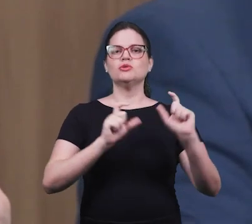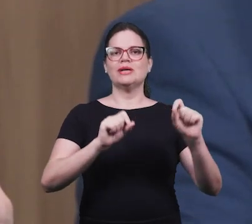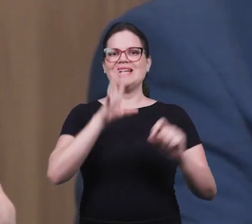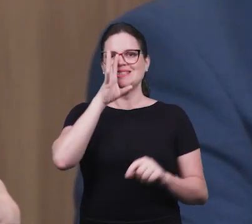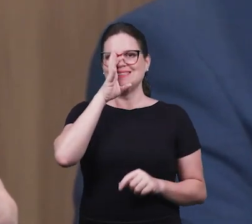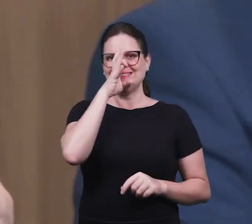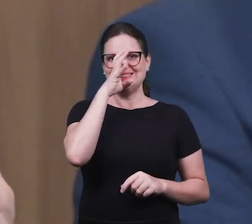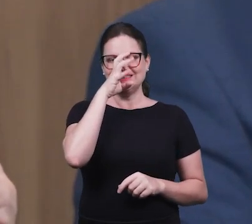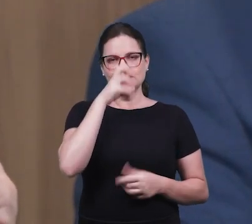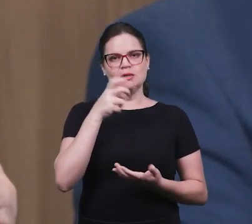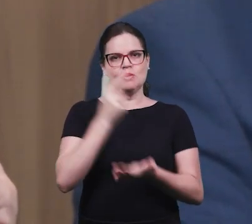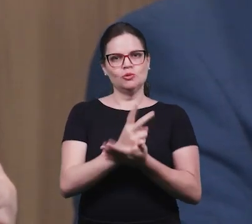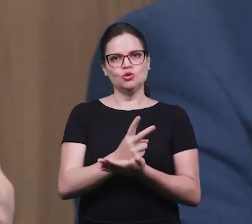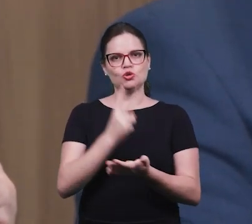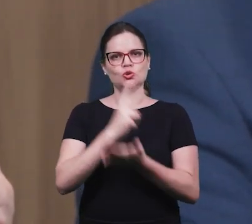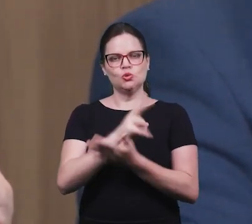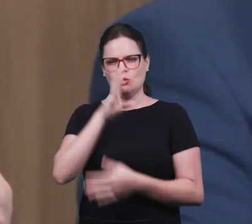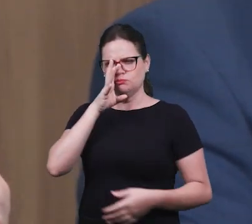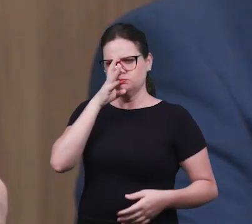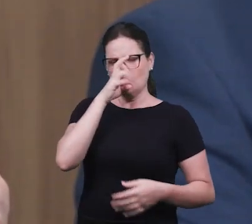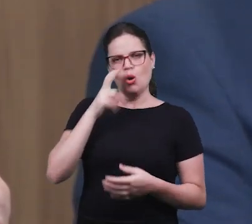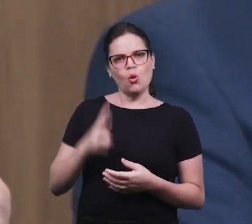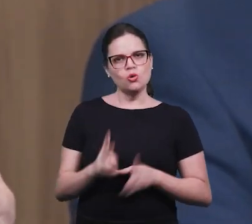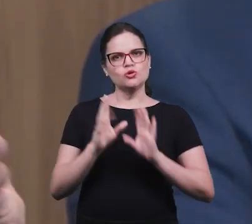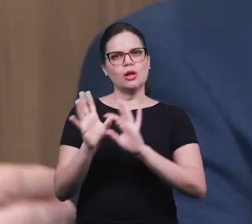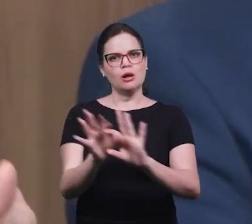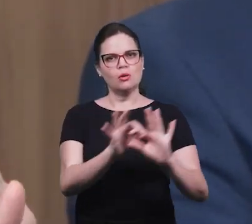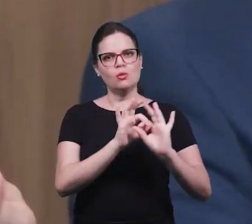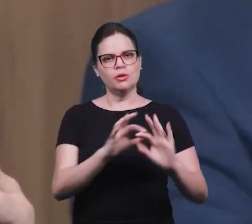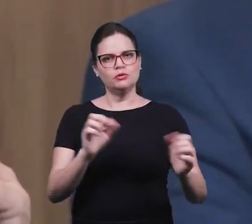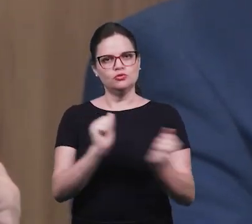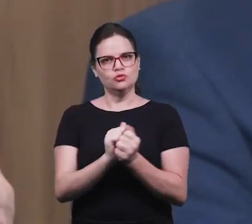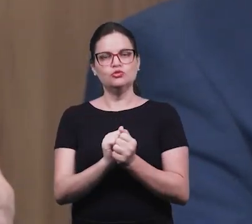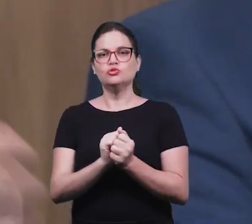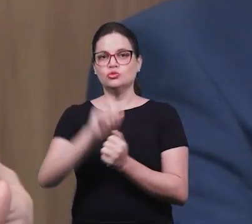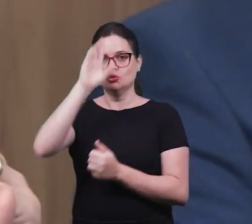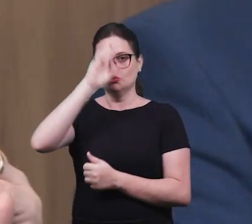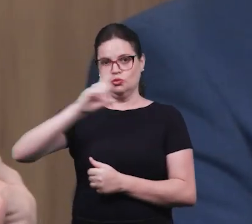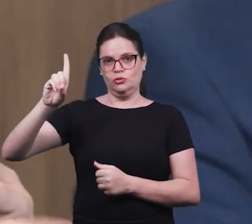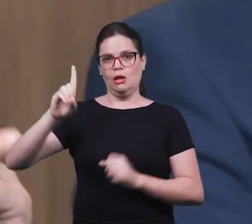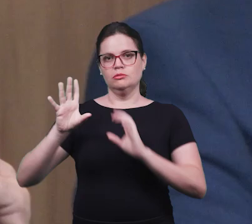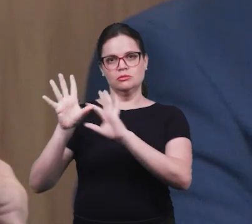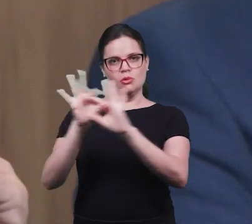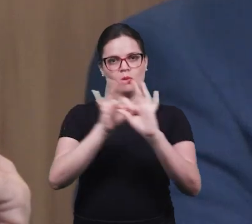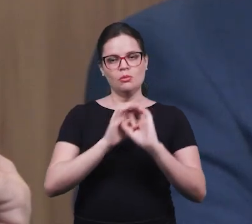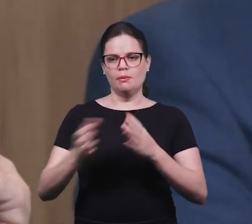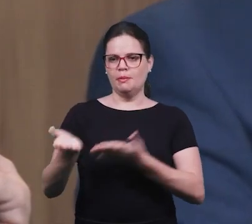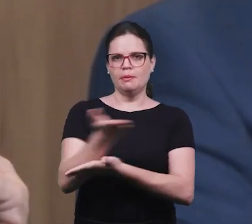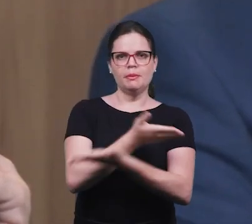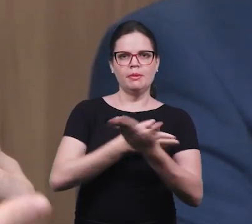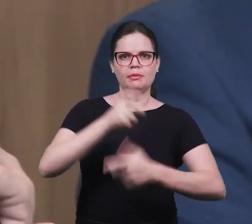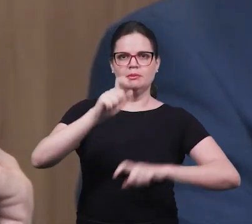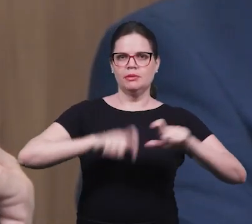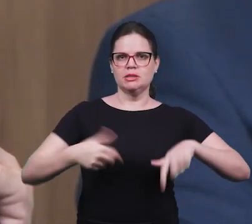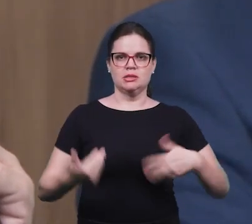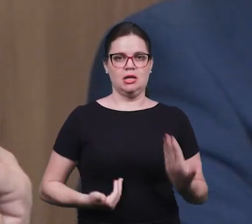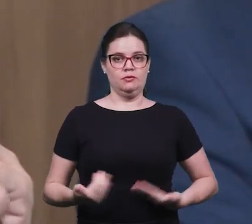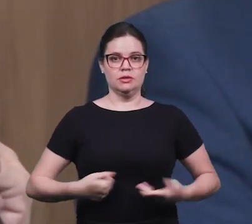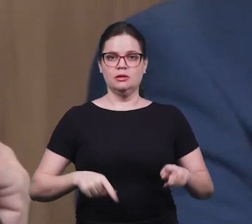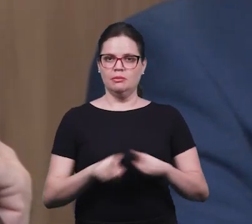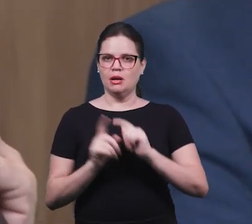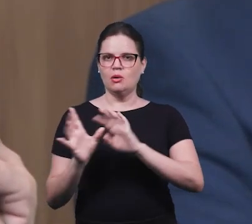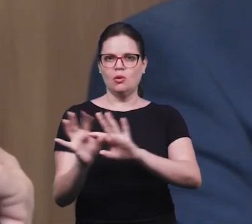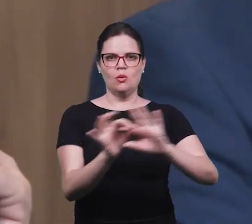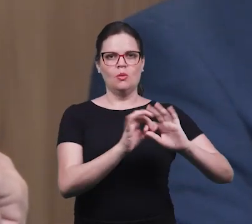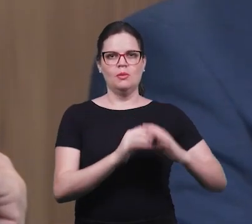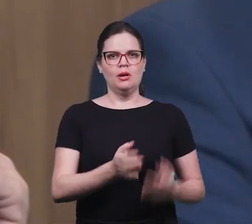é persistir, é lutar por essa comunhão da igreja com Deus, dirigida pelo Senhor, e a comunhão entre os irmãos, todos